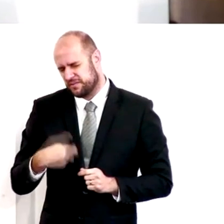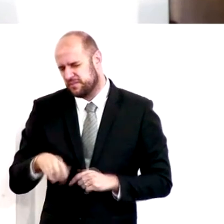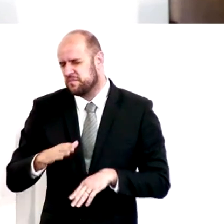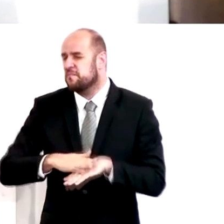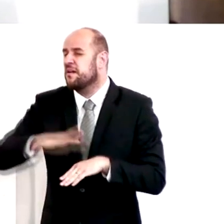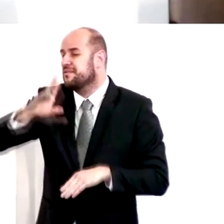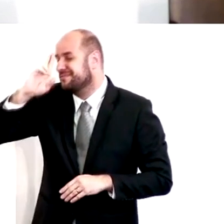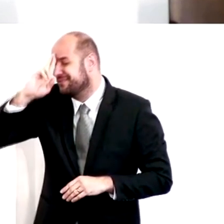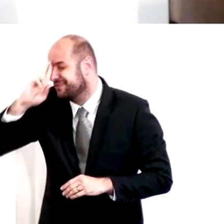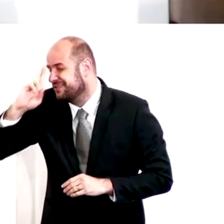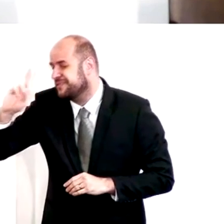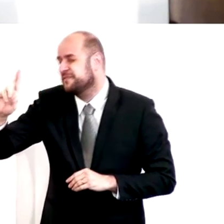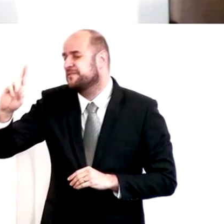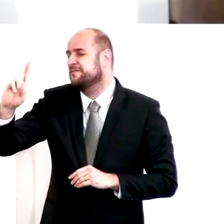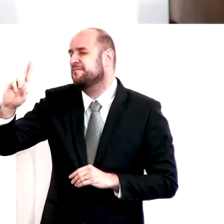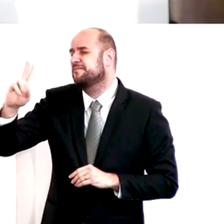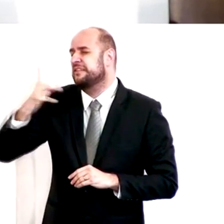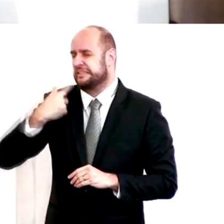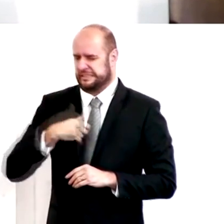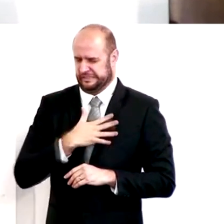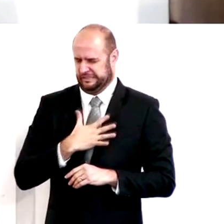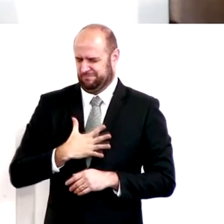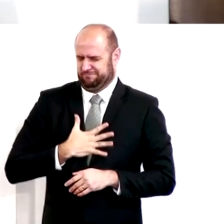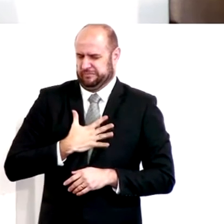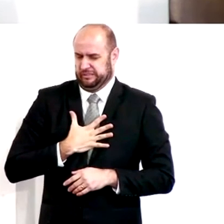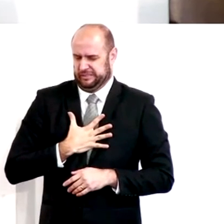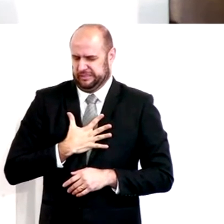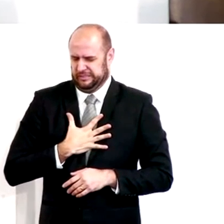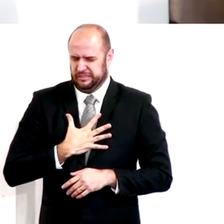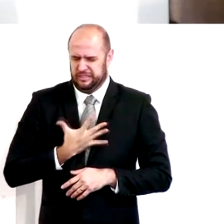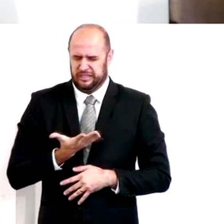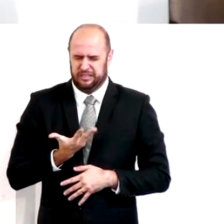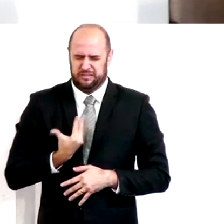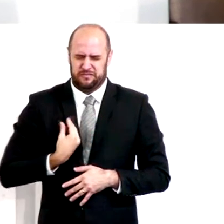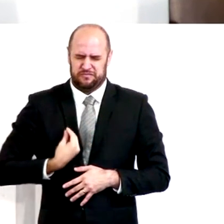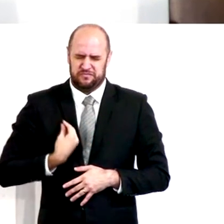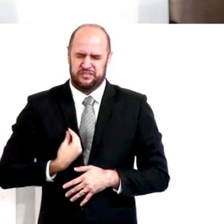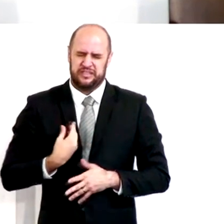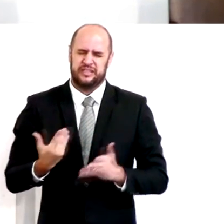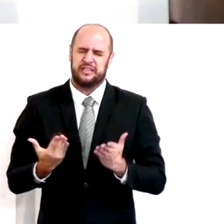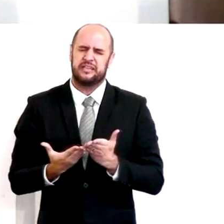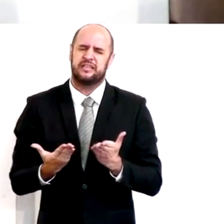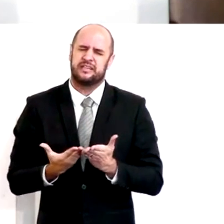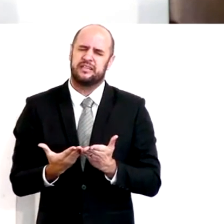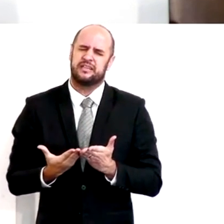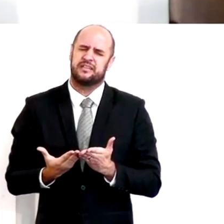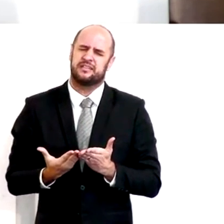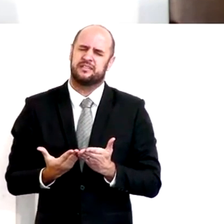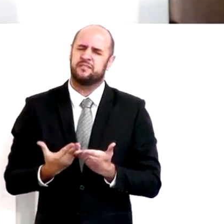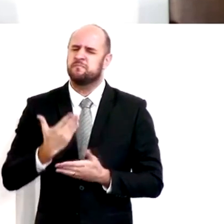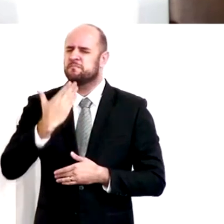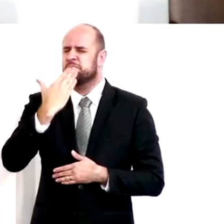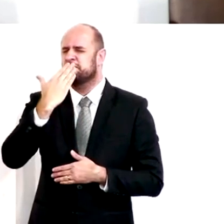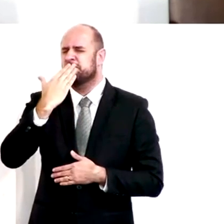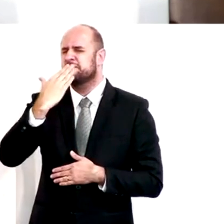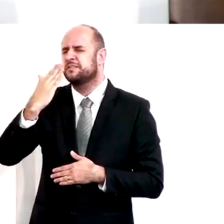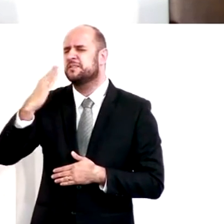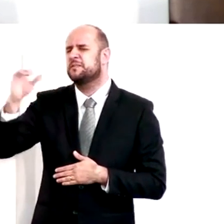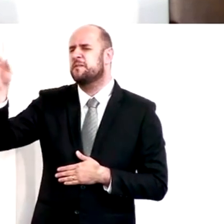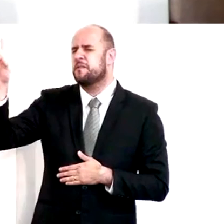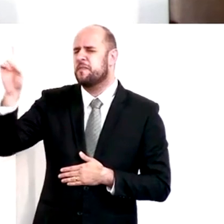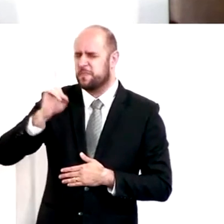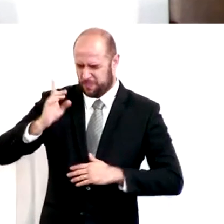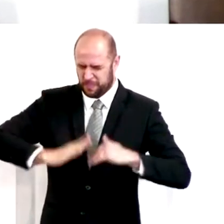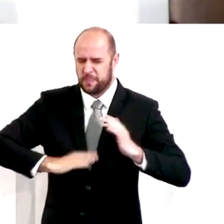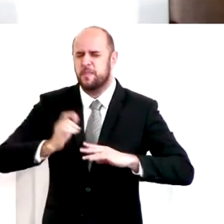Ti. Chega a nos assustar esse nível tão elevado de vida cristã. Mas o Senhor pode fazer naqueles